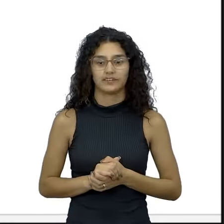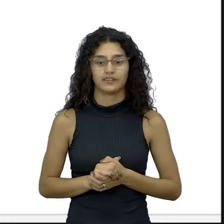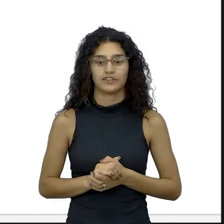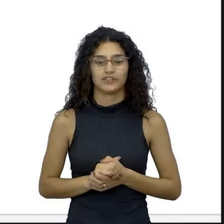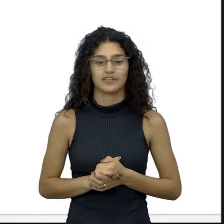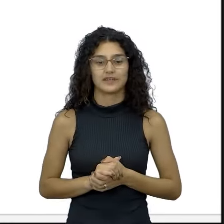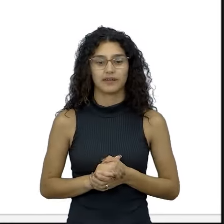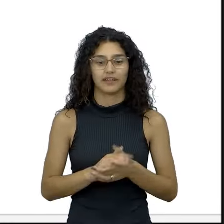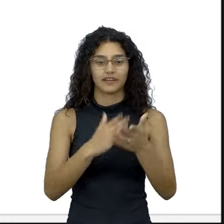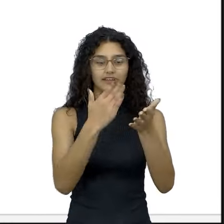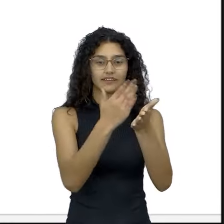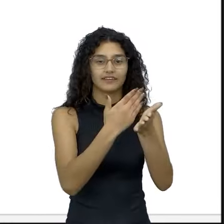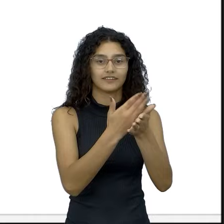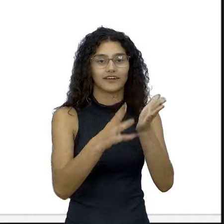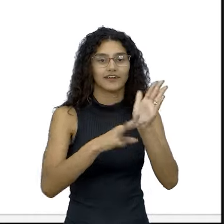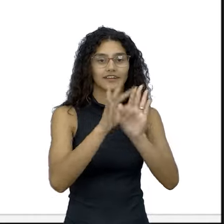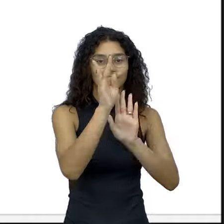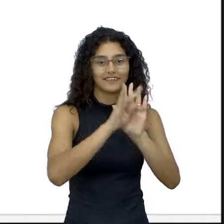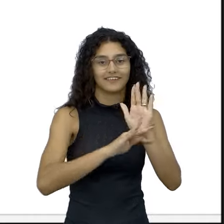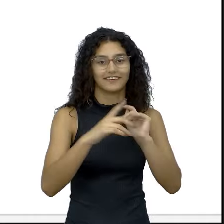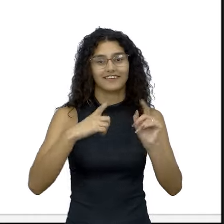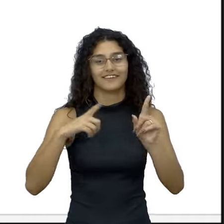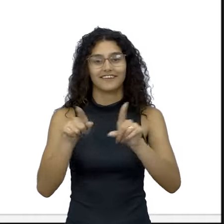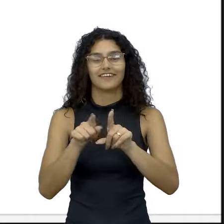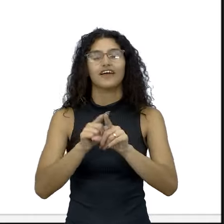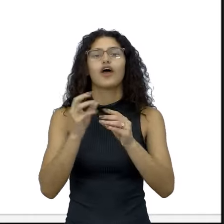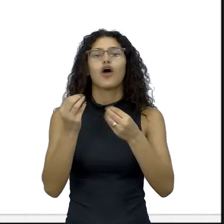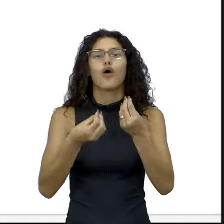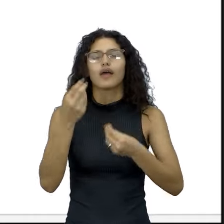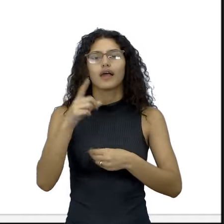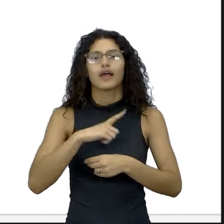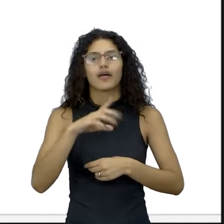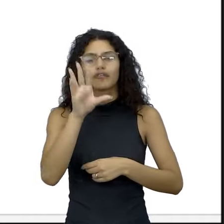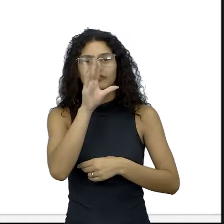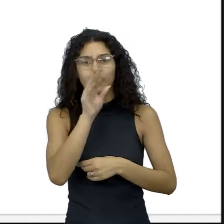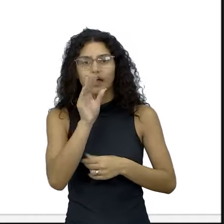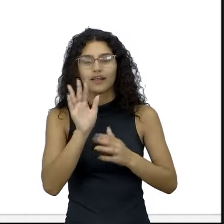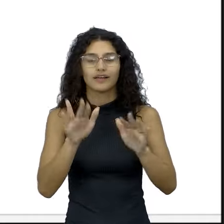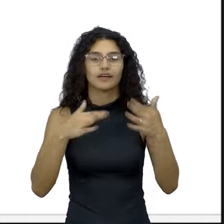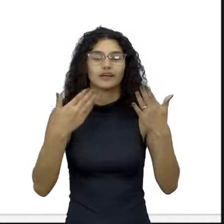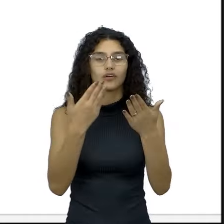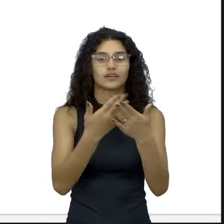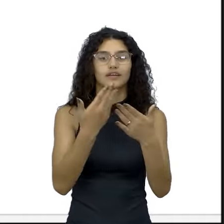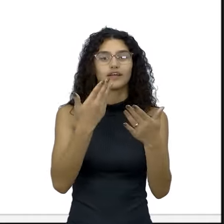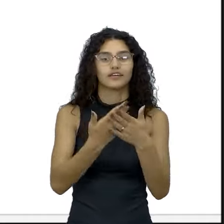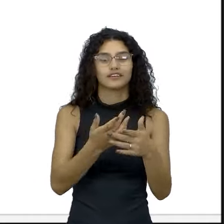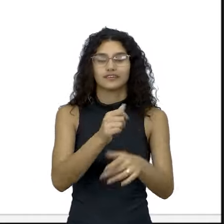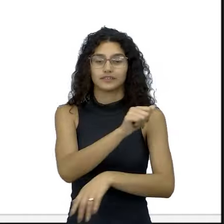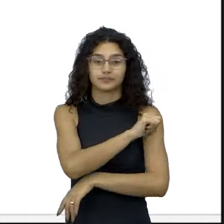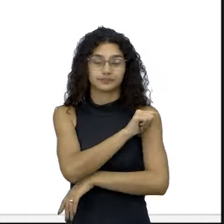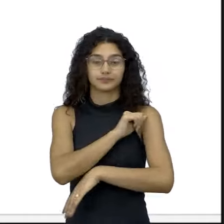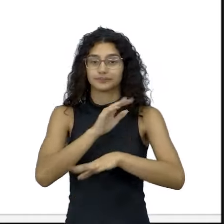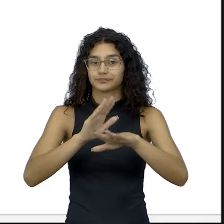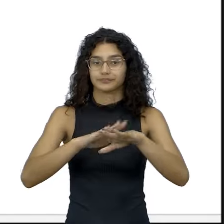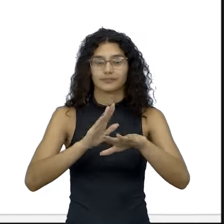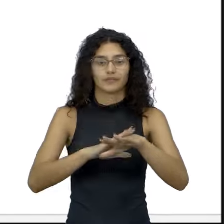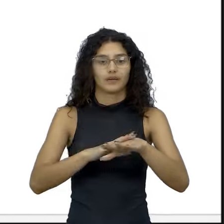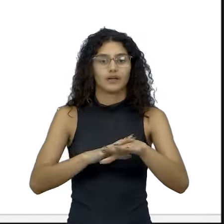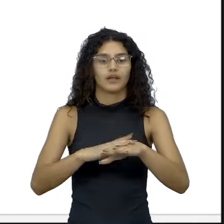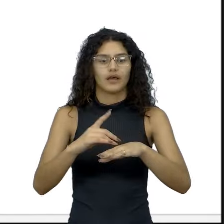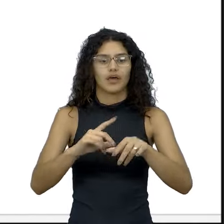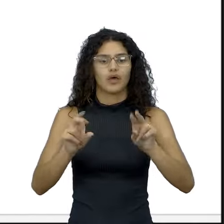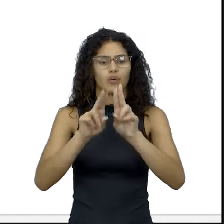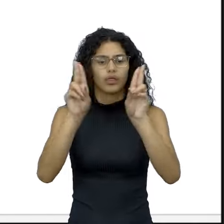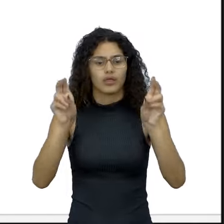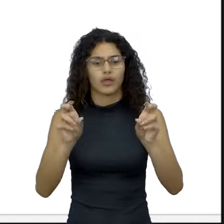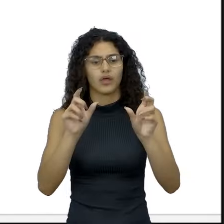Aí tem a divisão do texto, que eu já falei, depois tem sobre o que fala, Ou seja, os estudantes farão ali uma síntese sobre o tema, o assunto